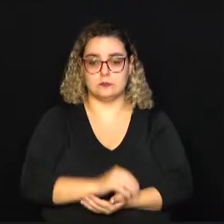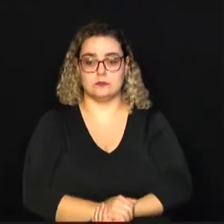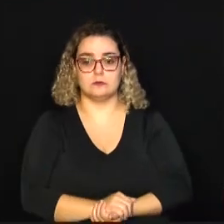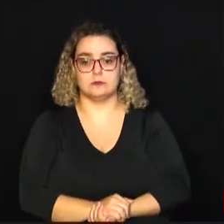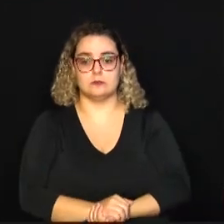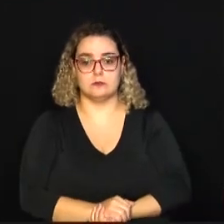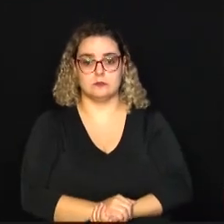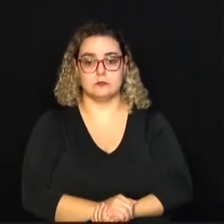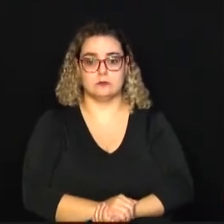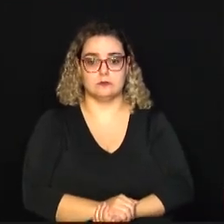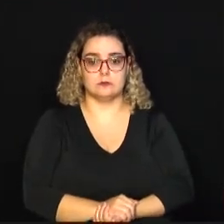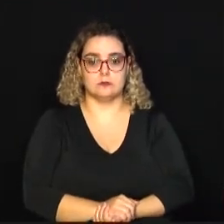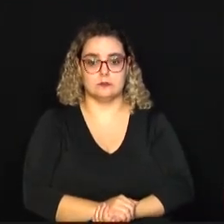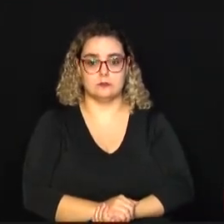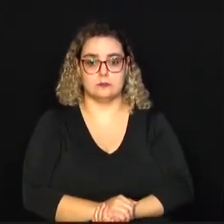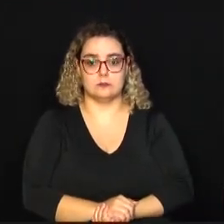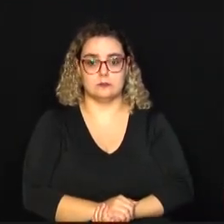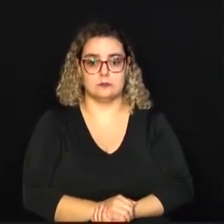Importante registro.